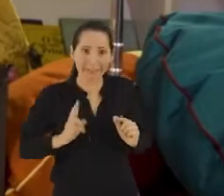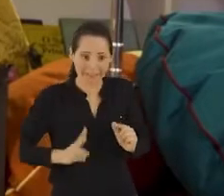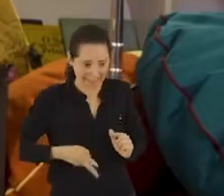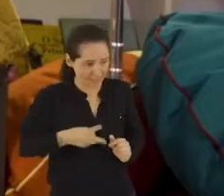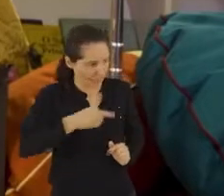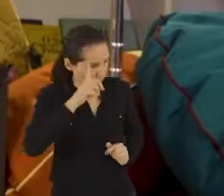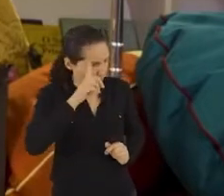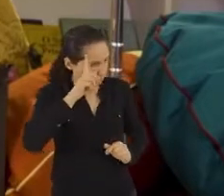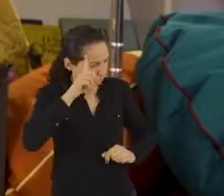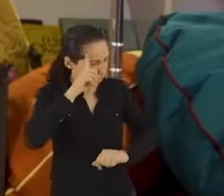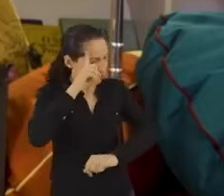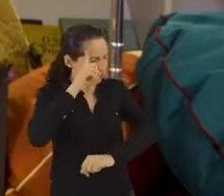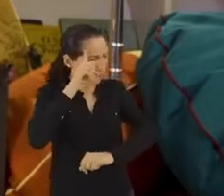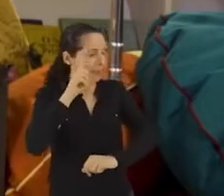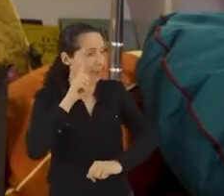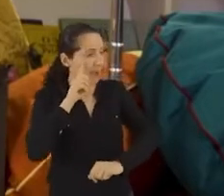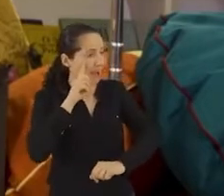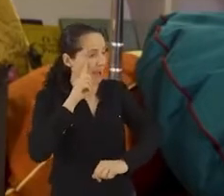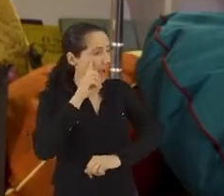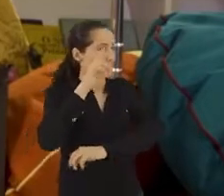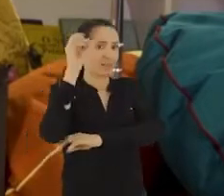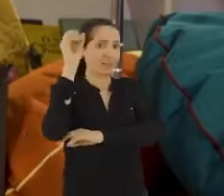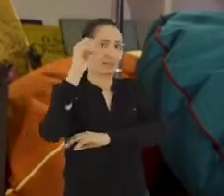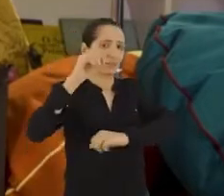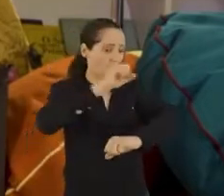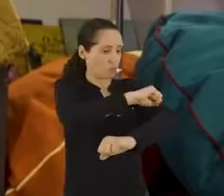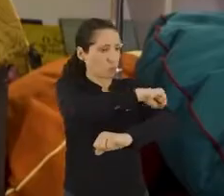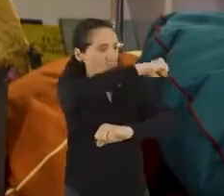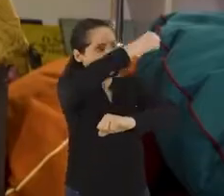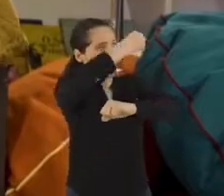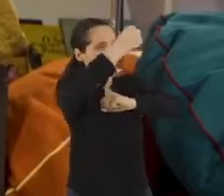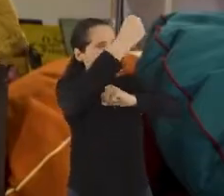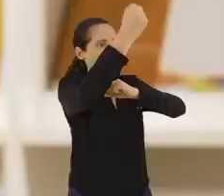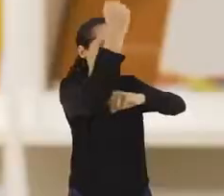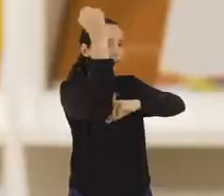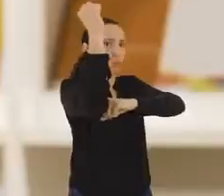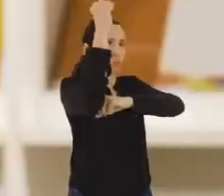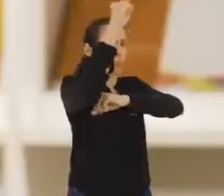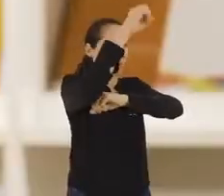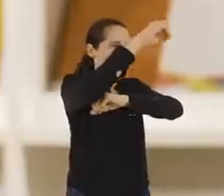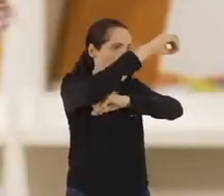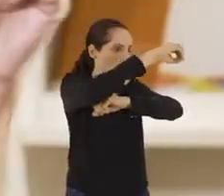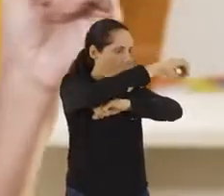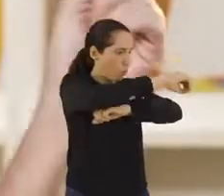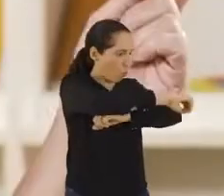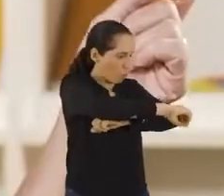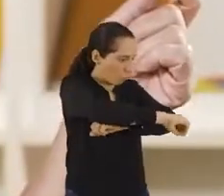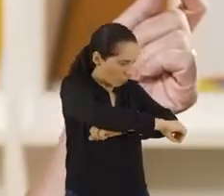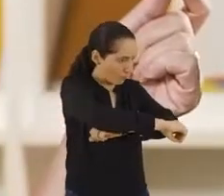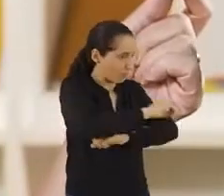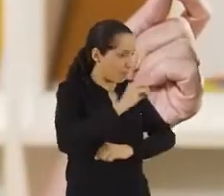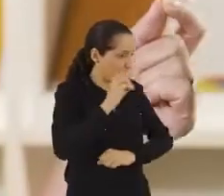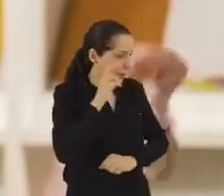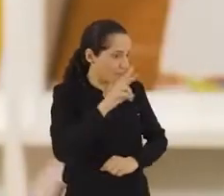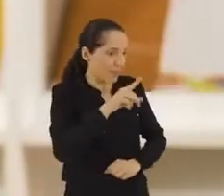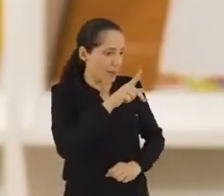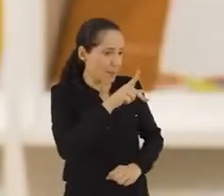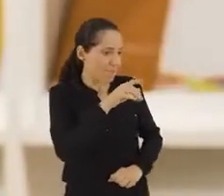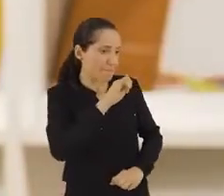monte para ver o pôr do sol e visitar Piu-piu. Acontece que um dia aconteceu uma coisa